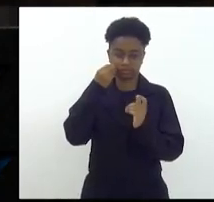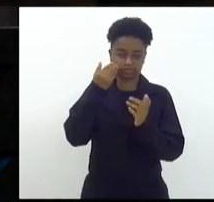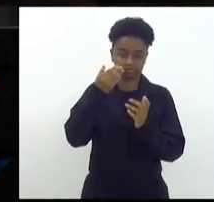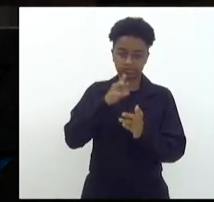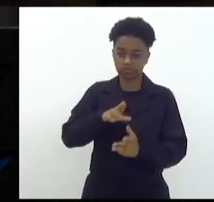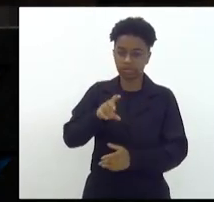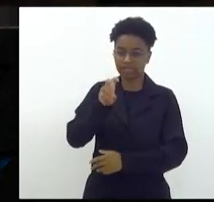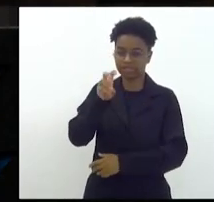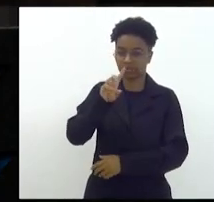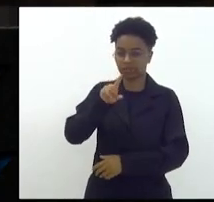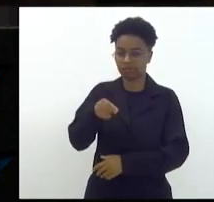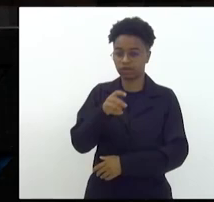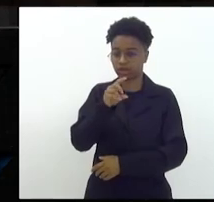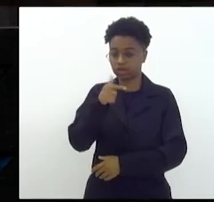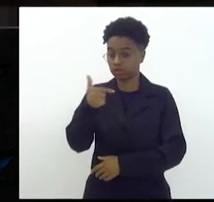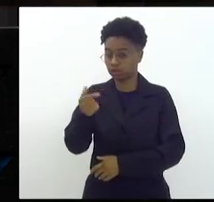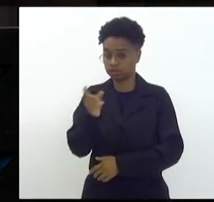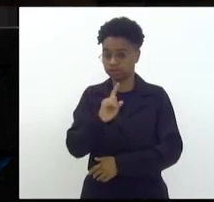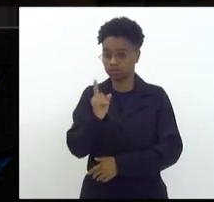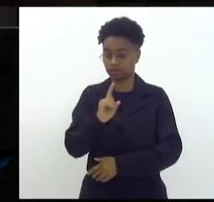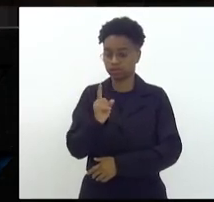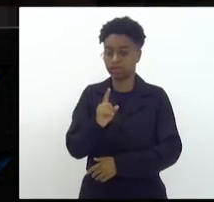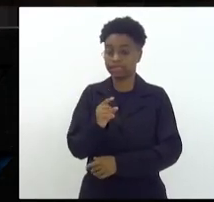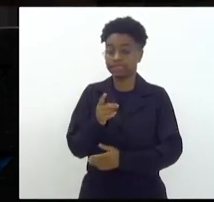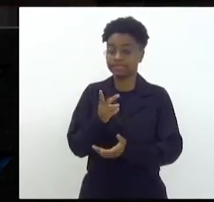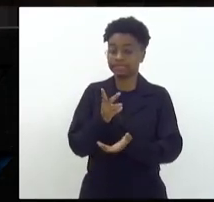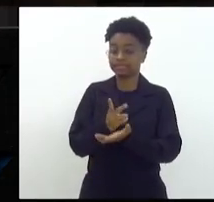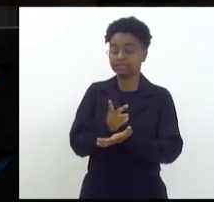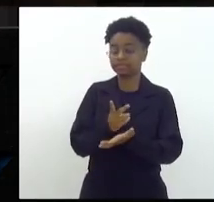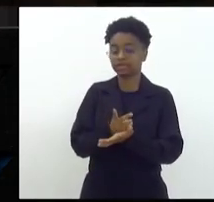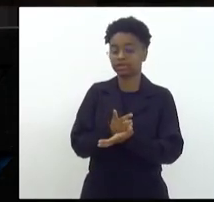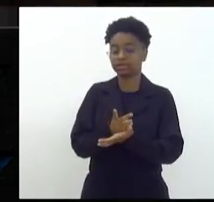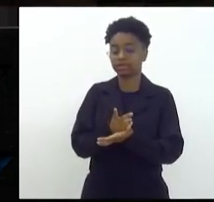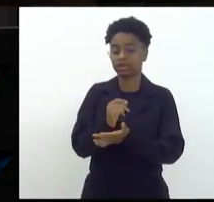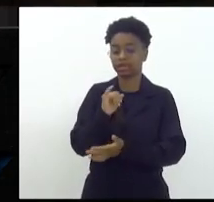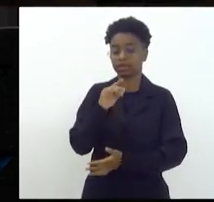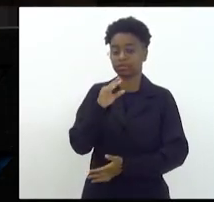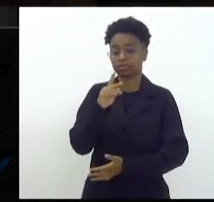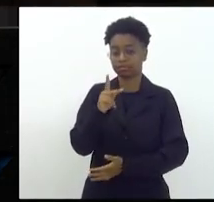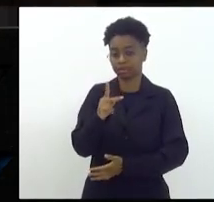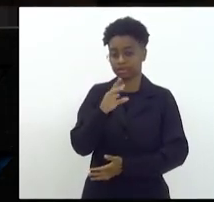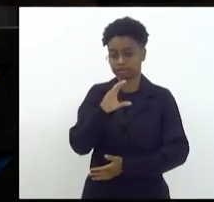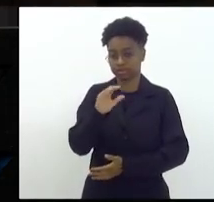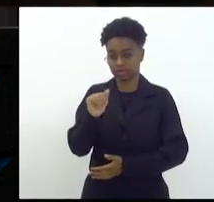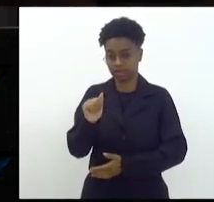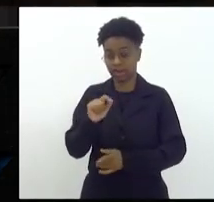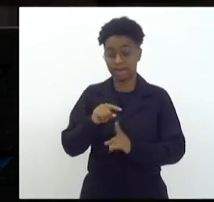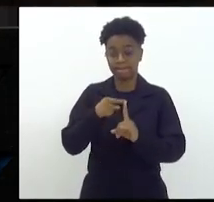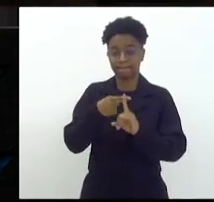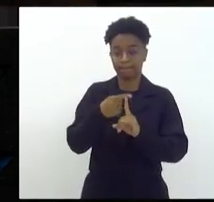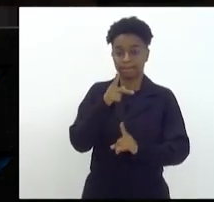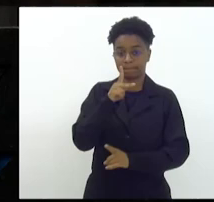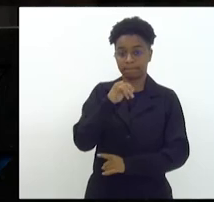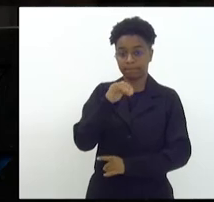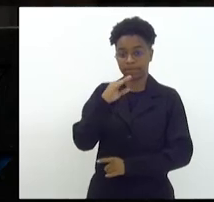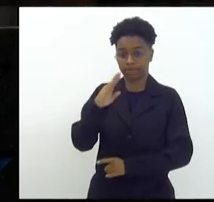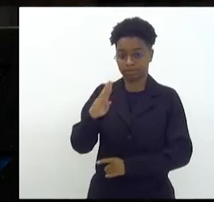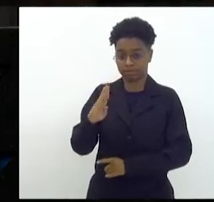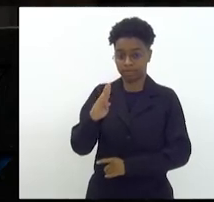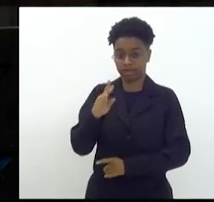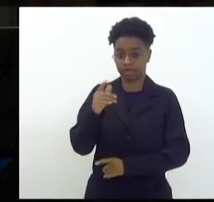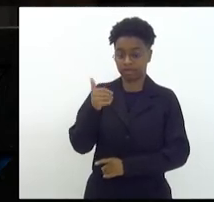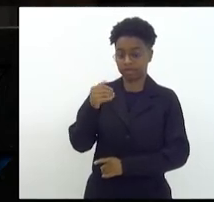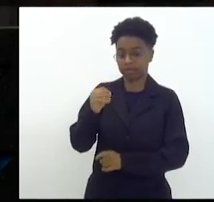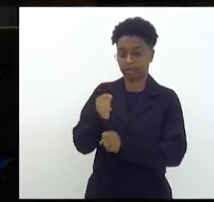5.2 e seja sempre o IPCA mas o PIB dos últimos